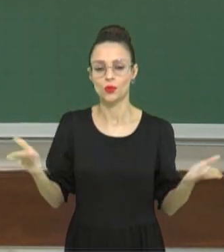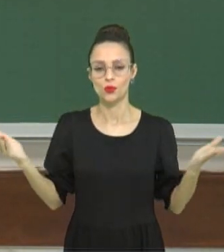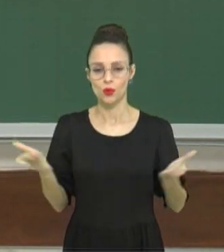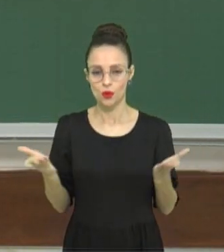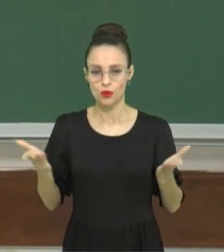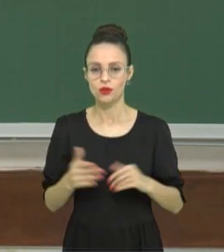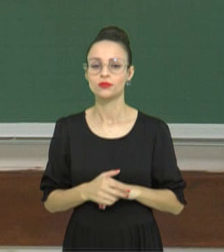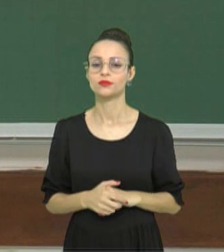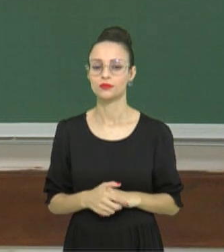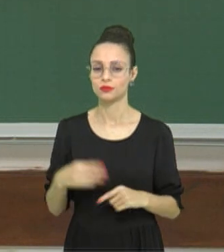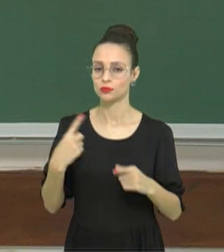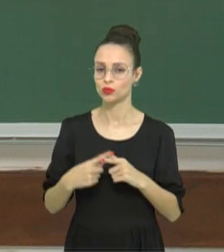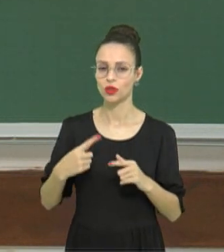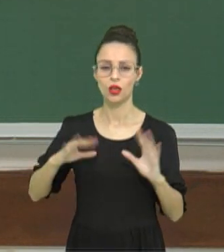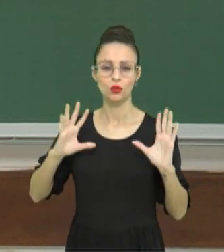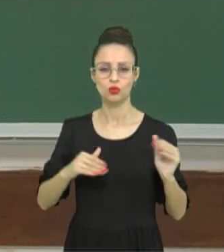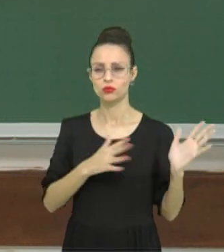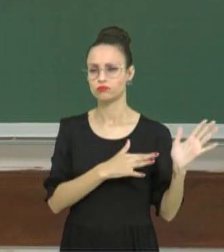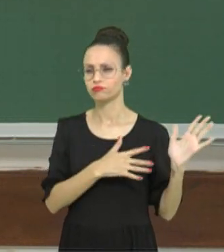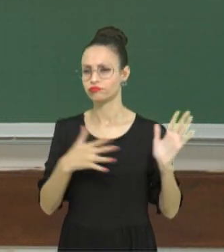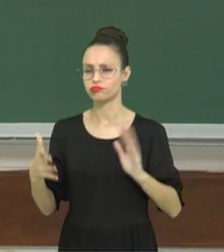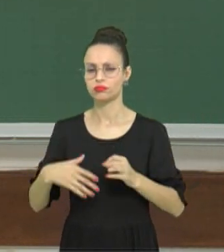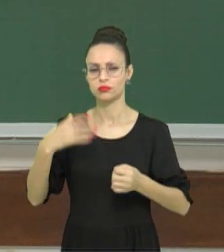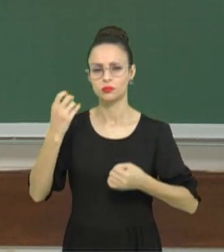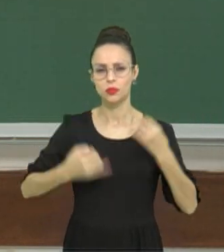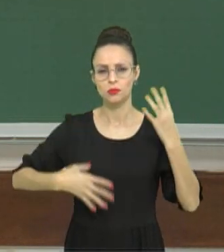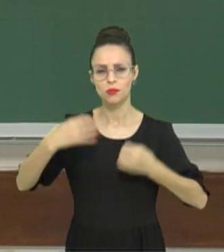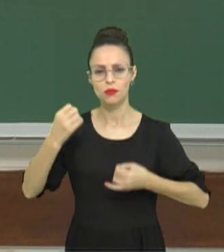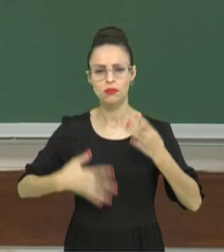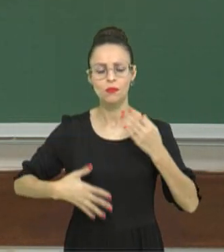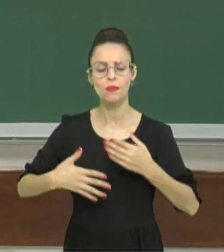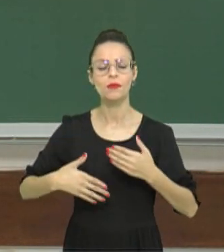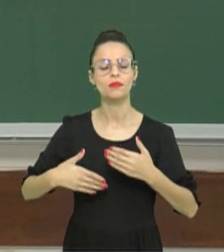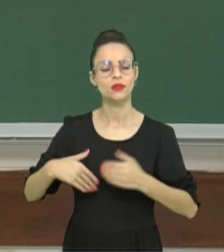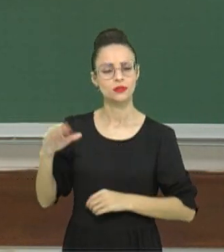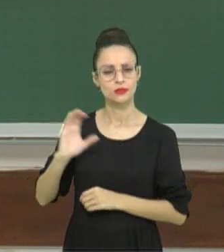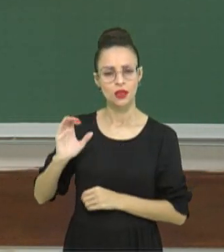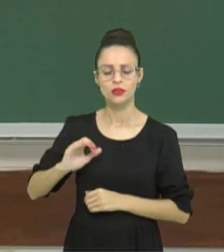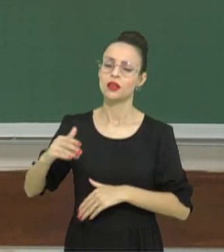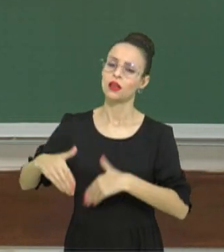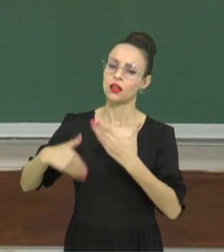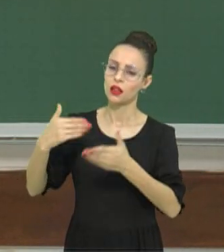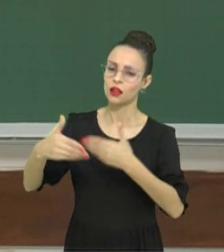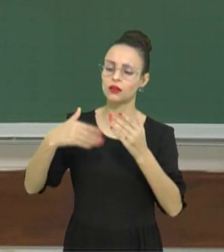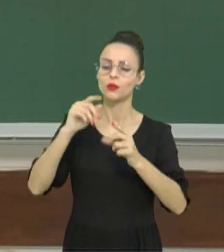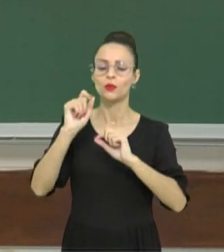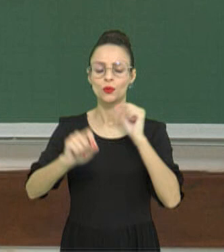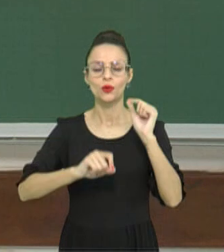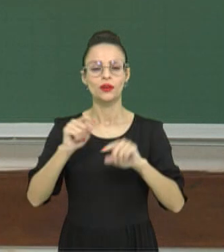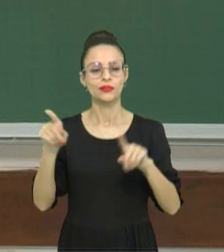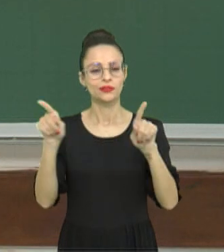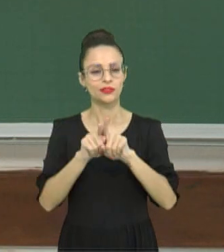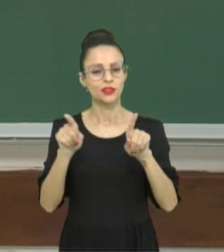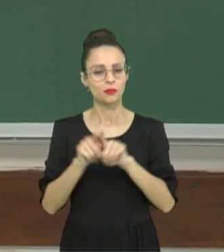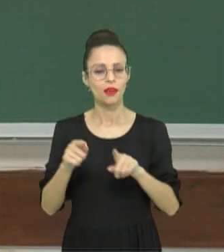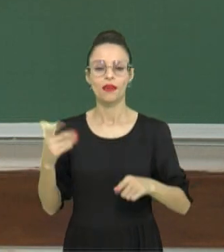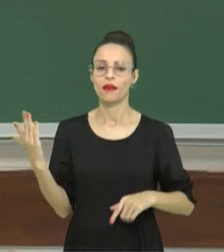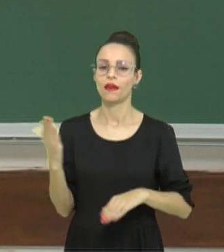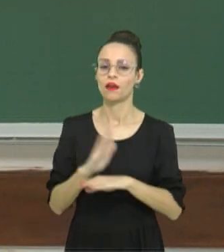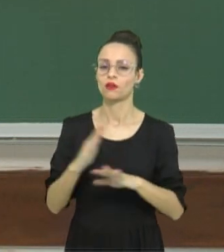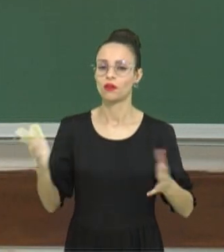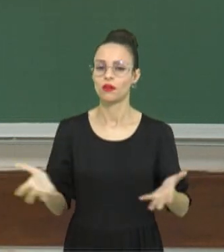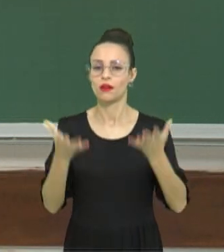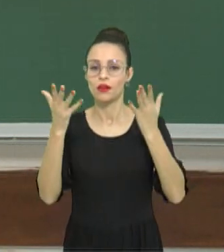Porque tudo isso que a gente falou, que a ciência foi desenvolvendo, de alguma maneira acabou contribuindo para